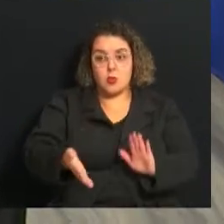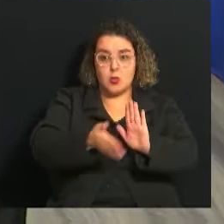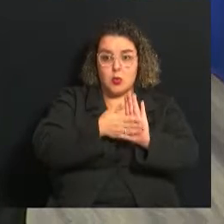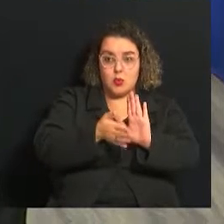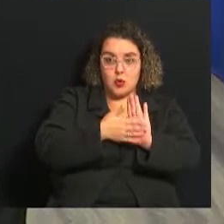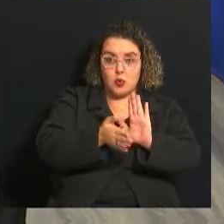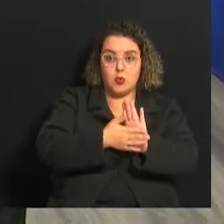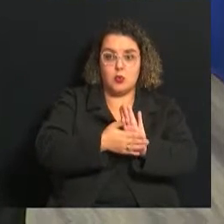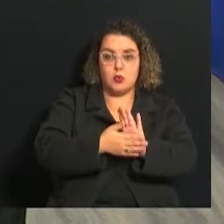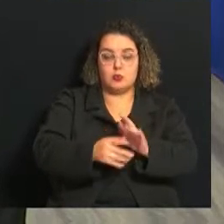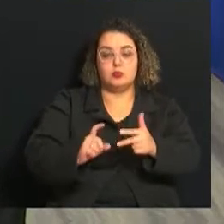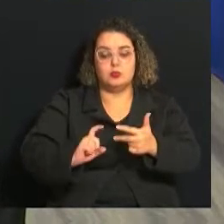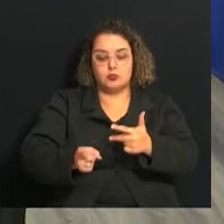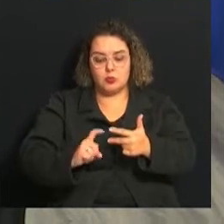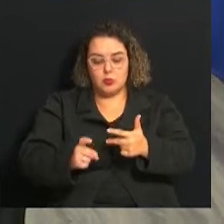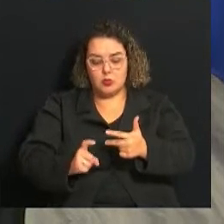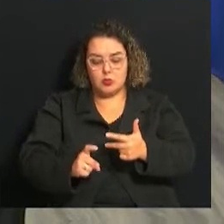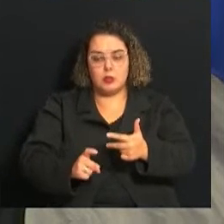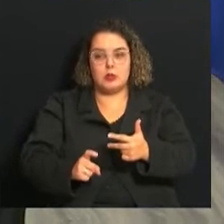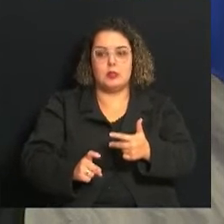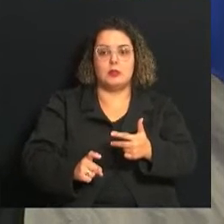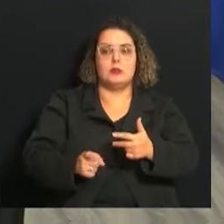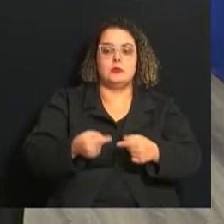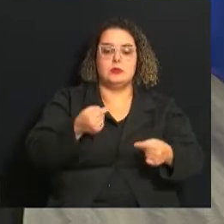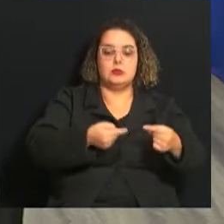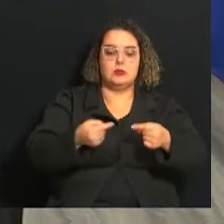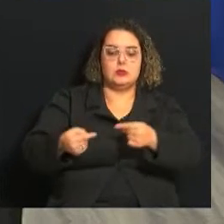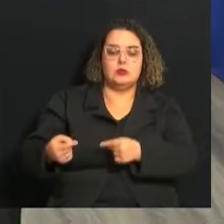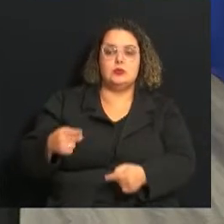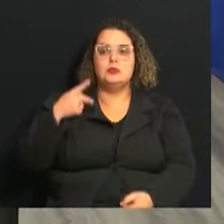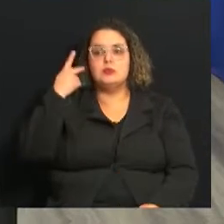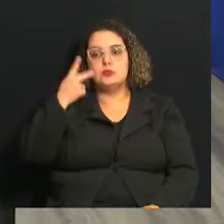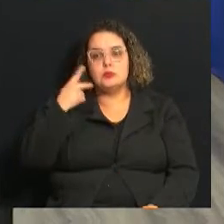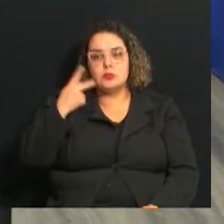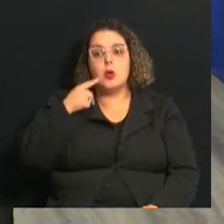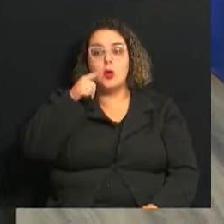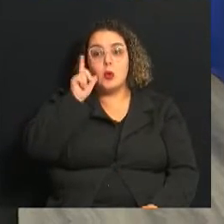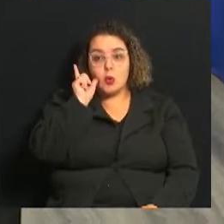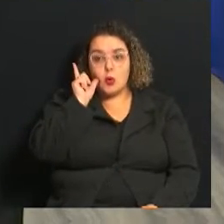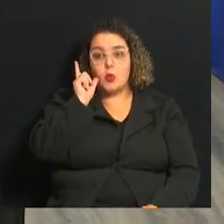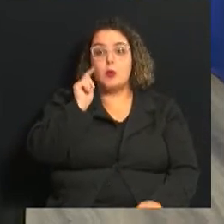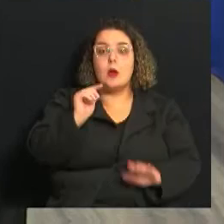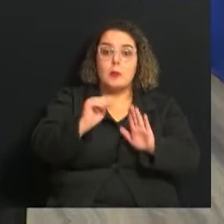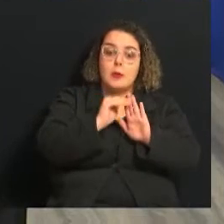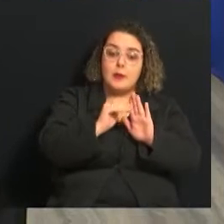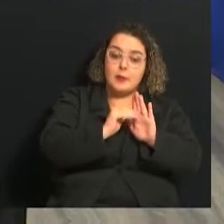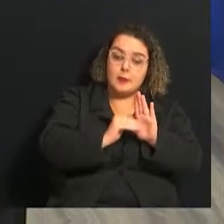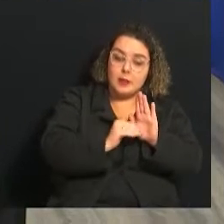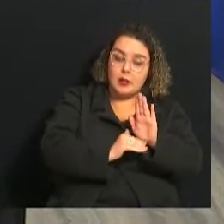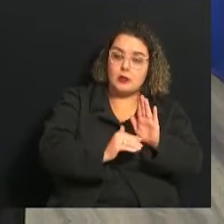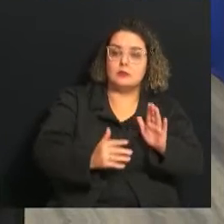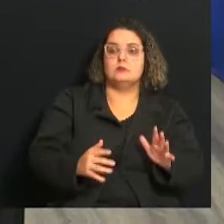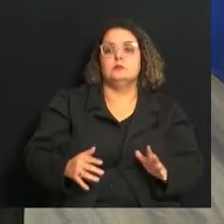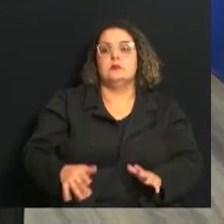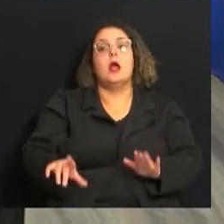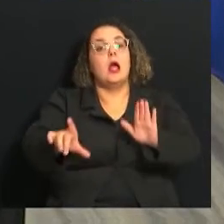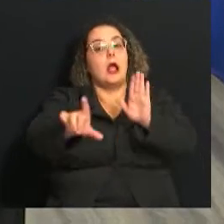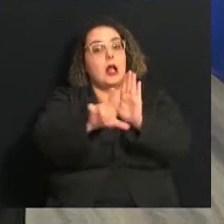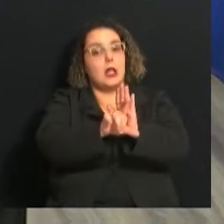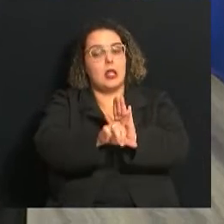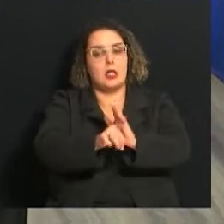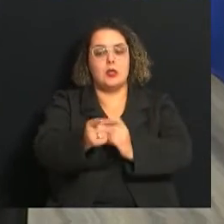do Executivo que foram discutidas pelos parlamentares ontem, que estavam na pauta, sobre a Lei de